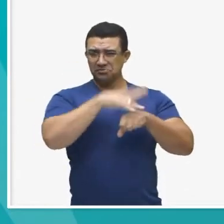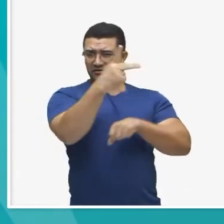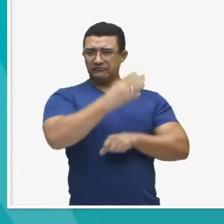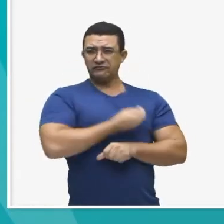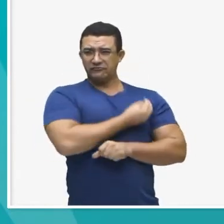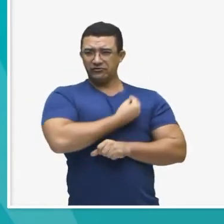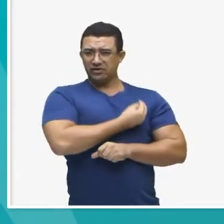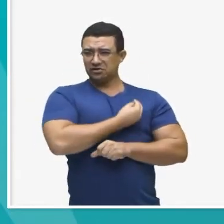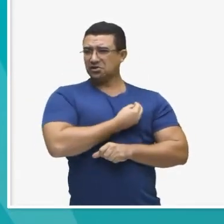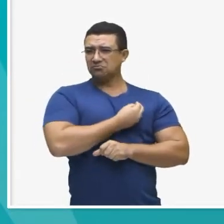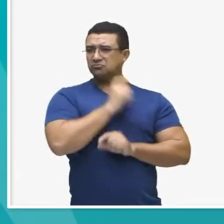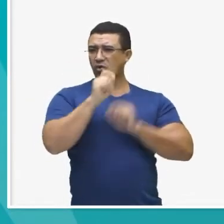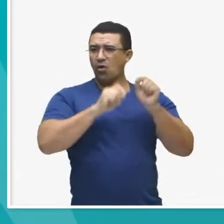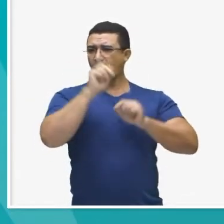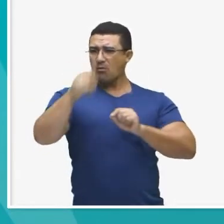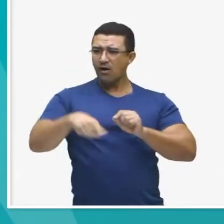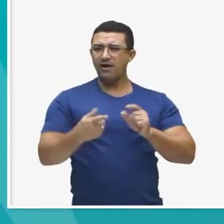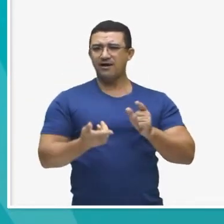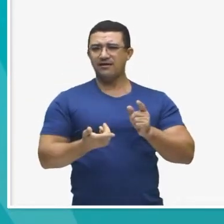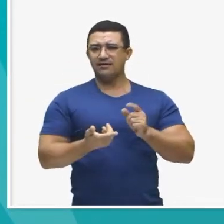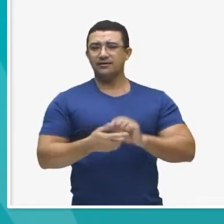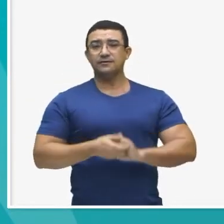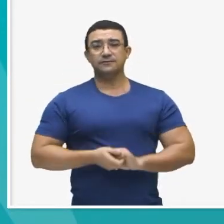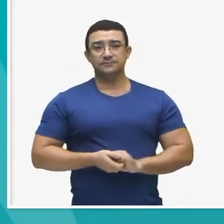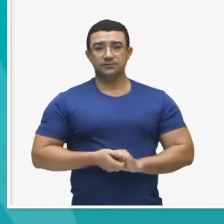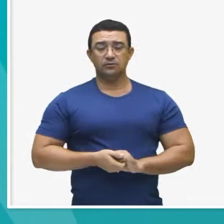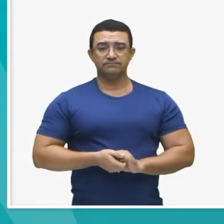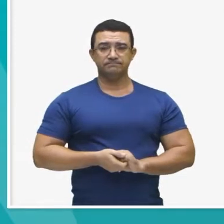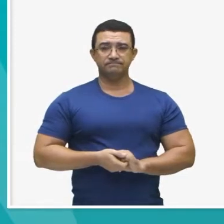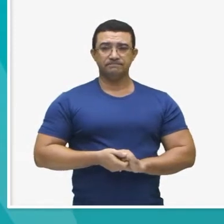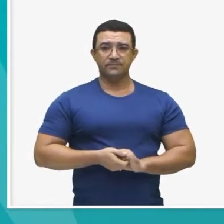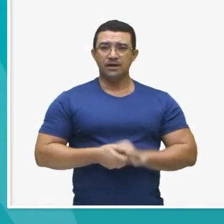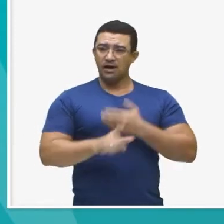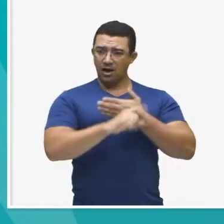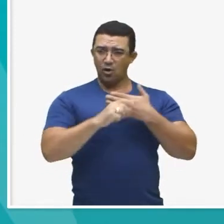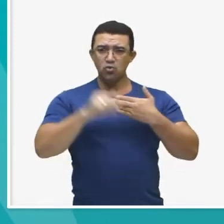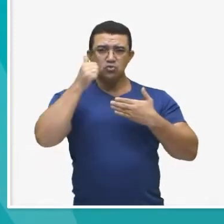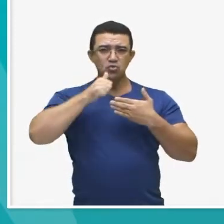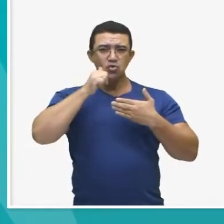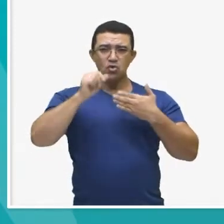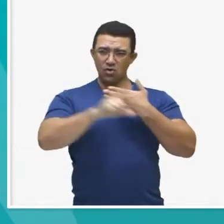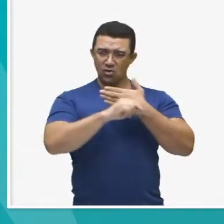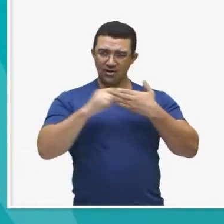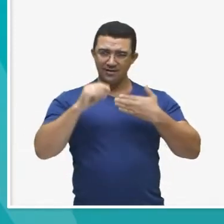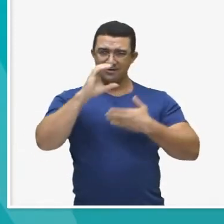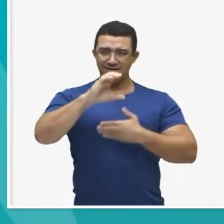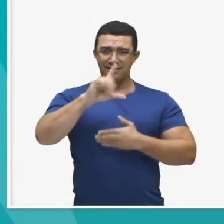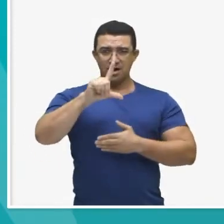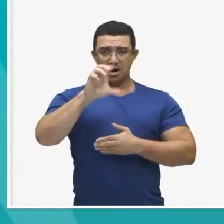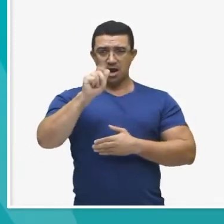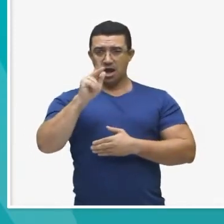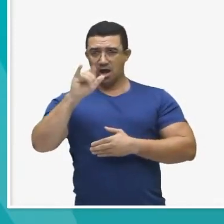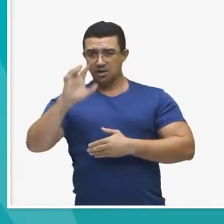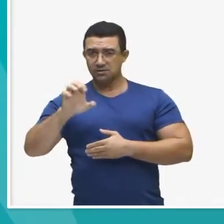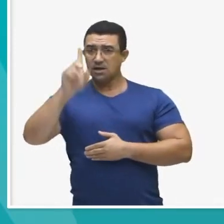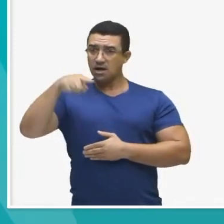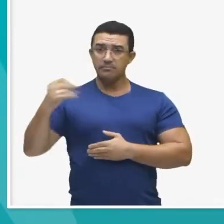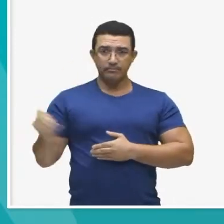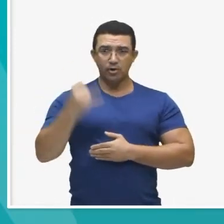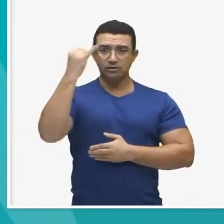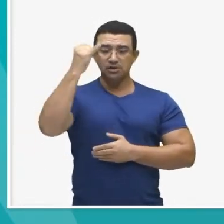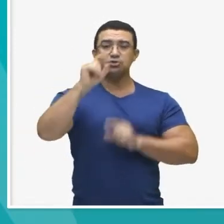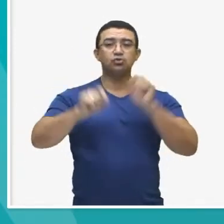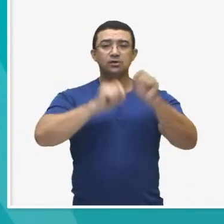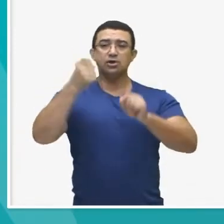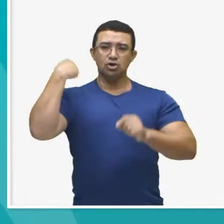percebam, em Clarice Lispector, o que importa para nós é esse processo de autoconhecimento, de tomada de consciência, que é o que a gente